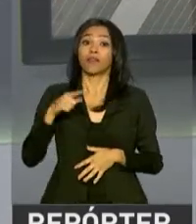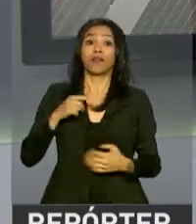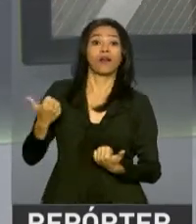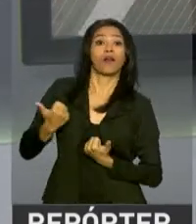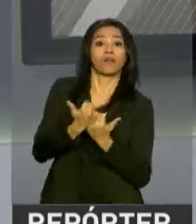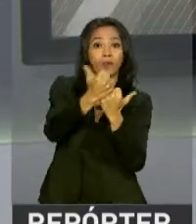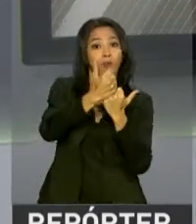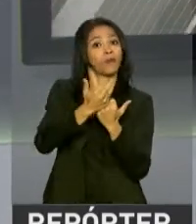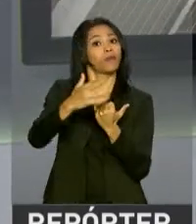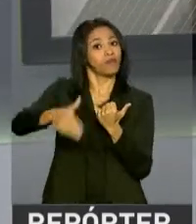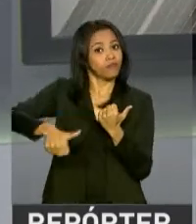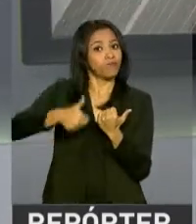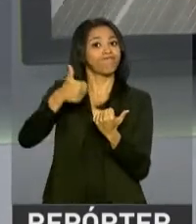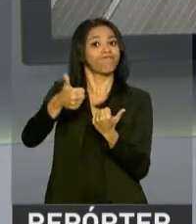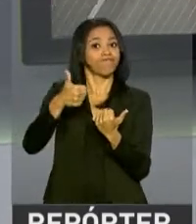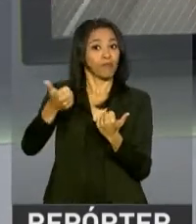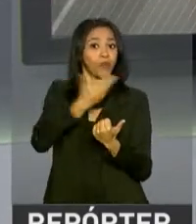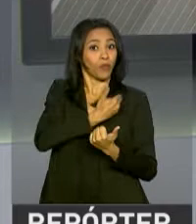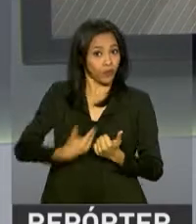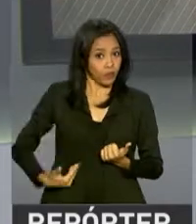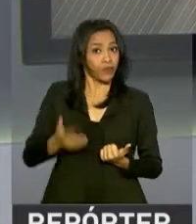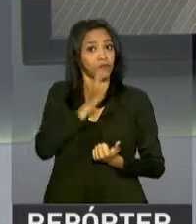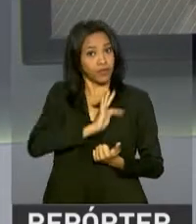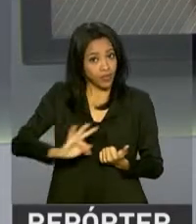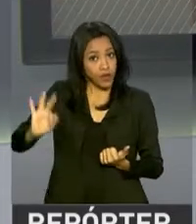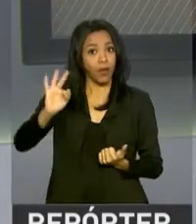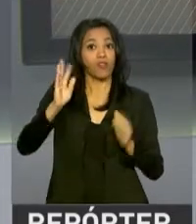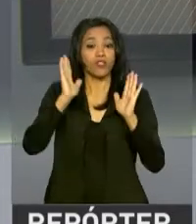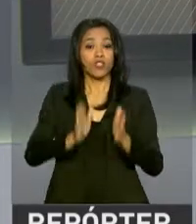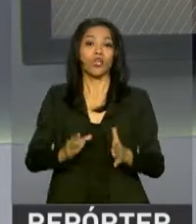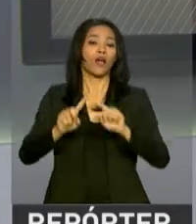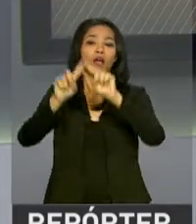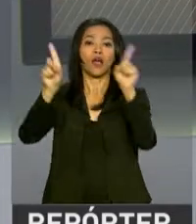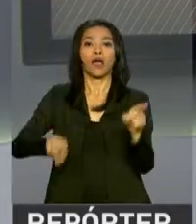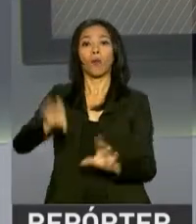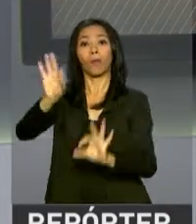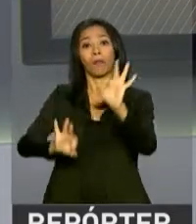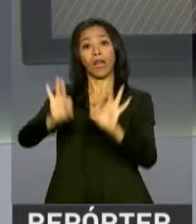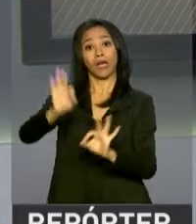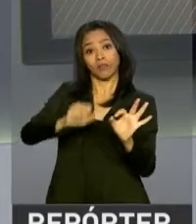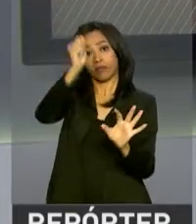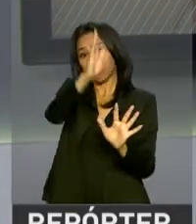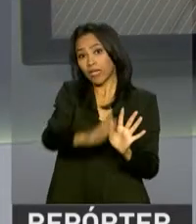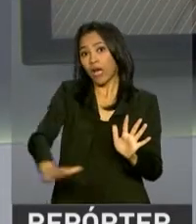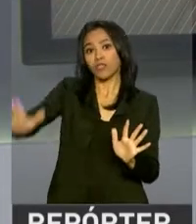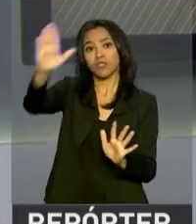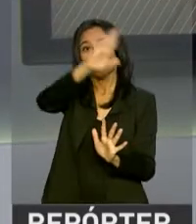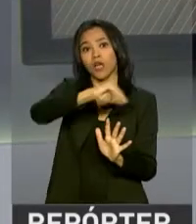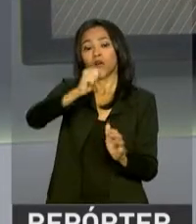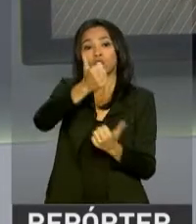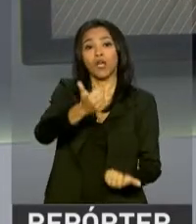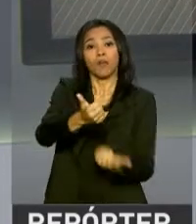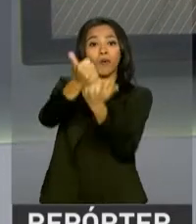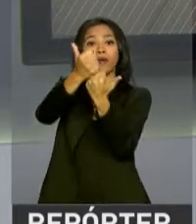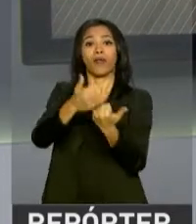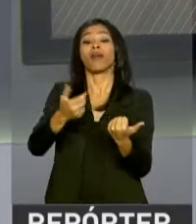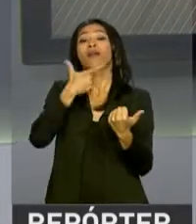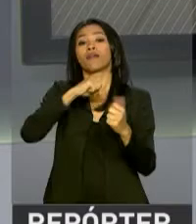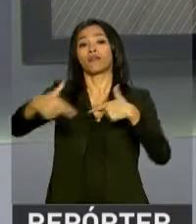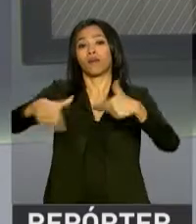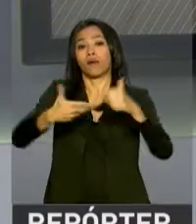com melhorias promovidas pelo governo federal é que foi lançado o plano nacional de fortalecimento das comunidades extrativistas